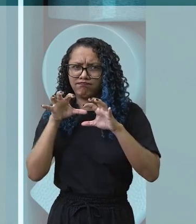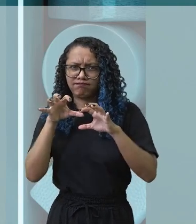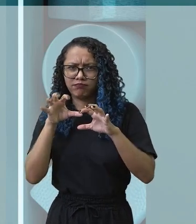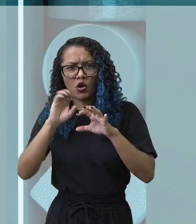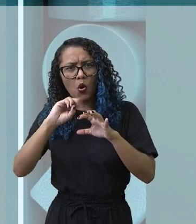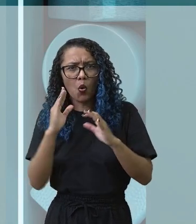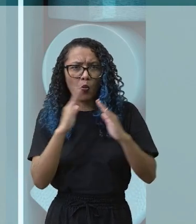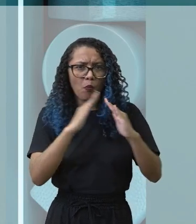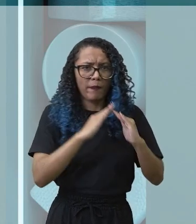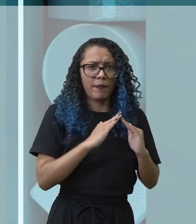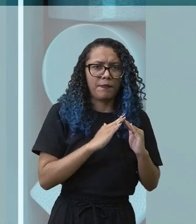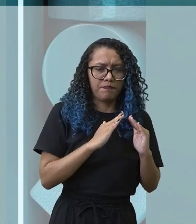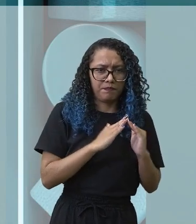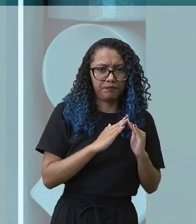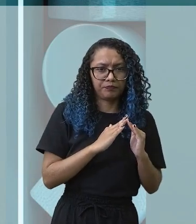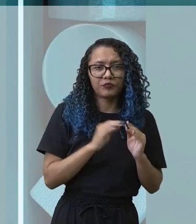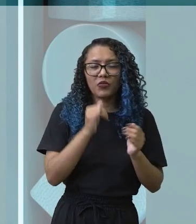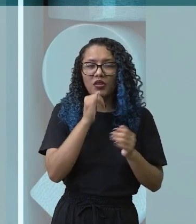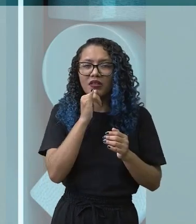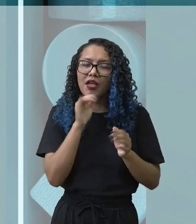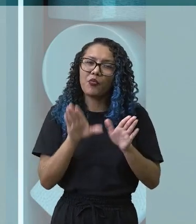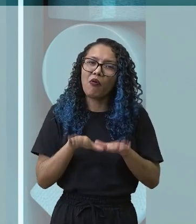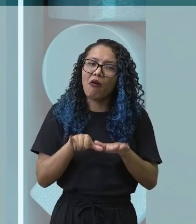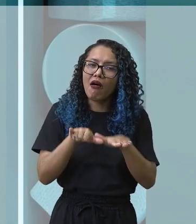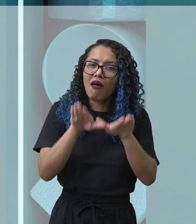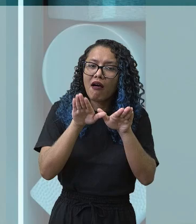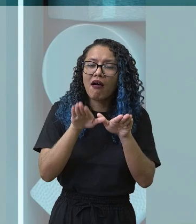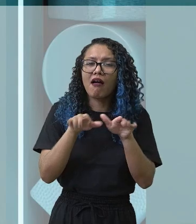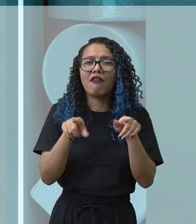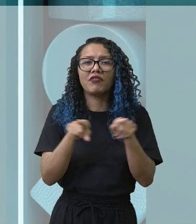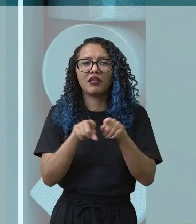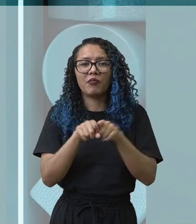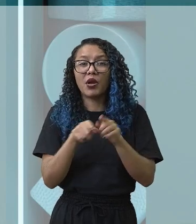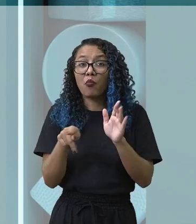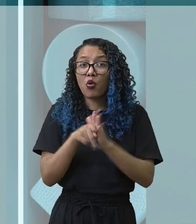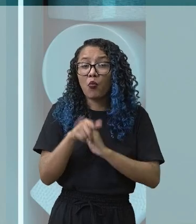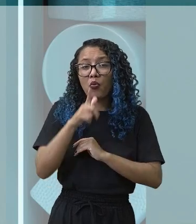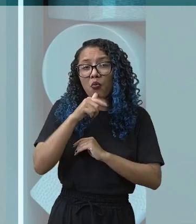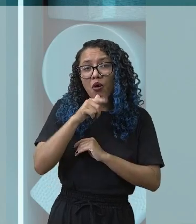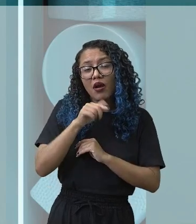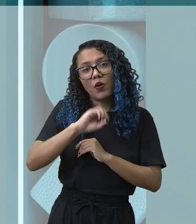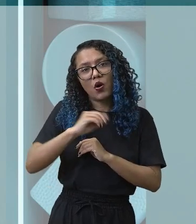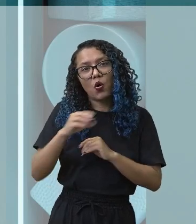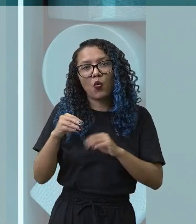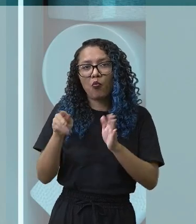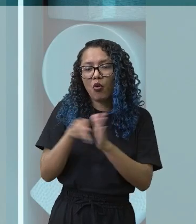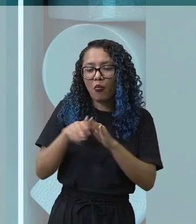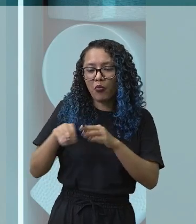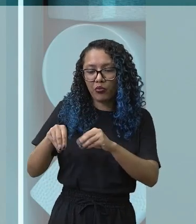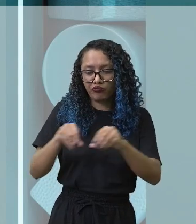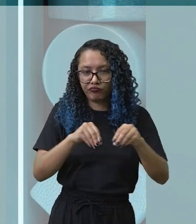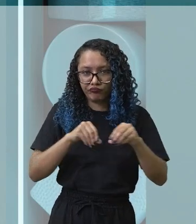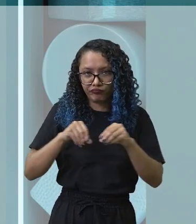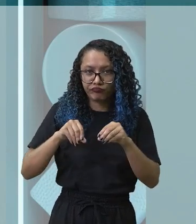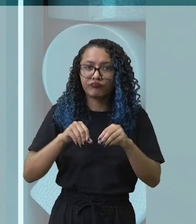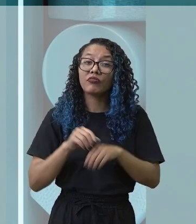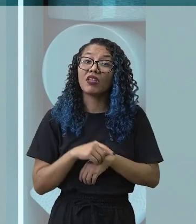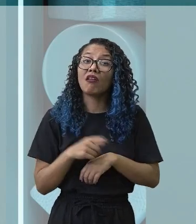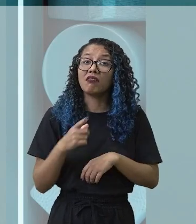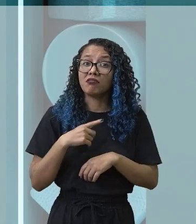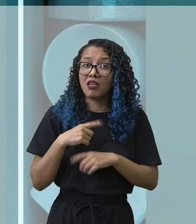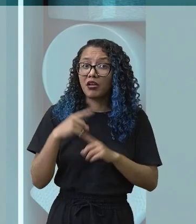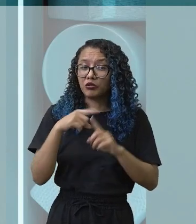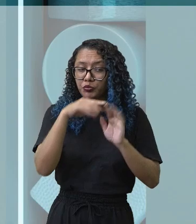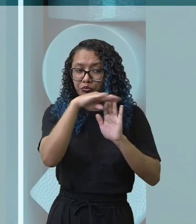domésticos sejam aves ou animais aquáticos ou terrestres há uma classificação para isso E hoje nós